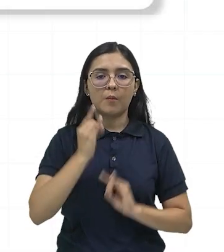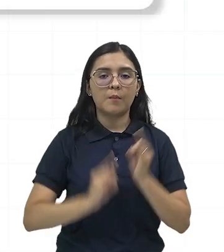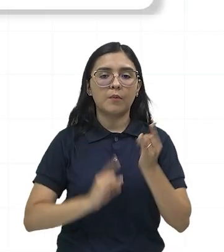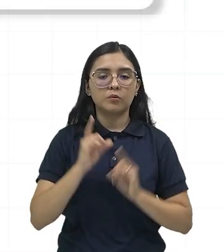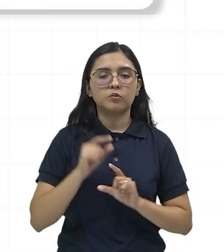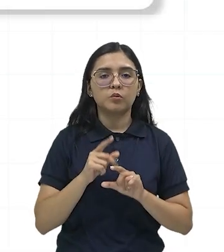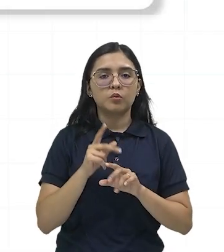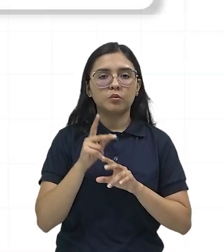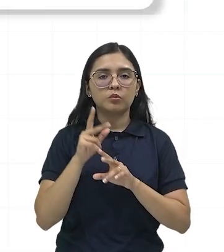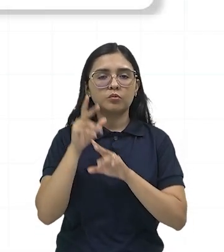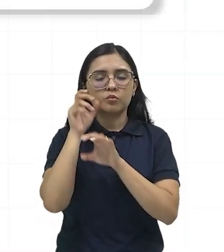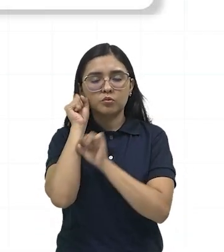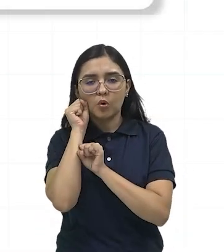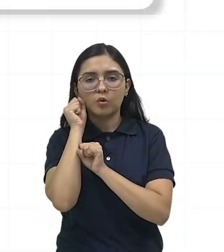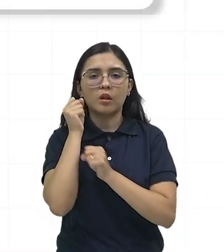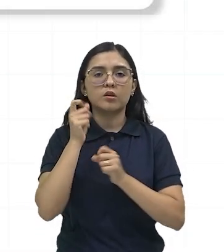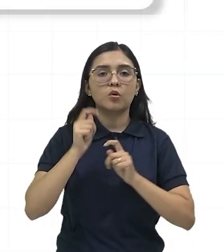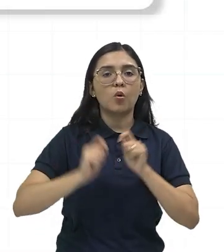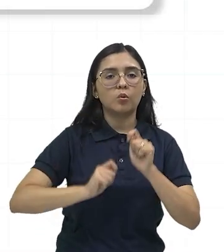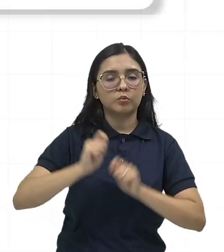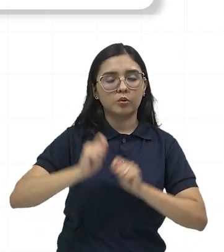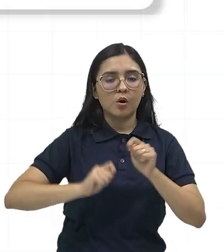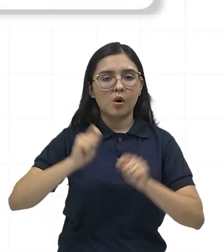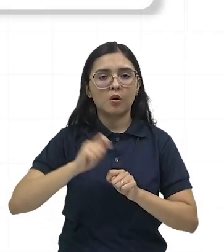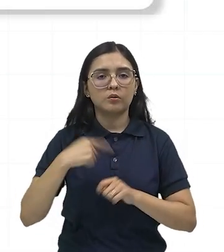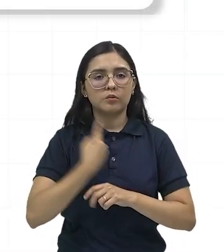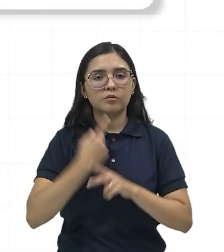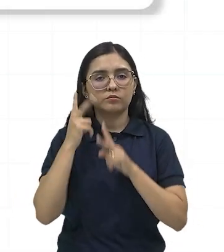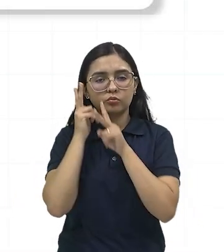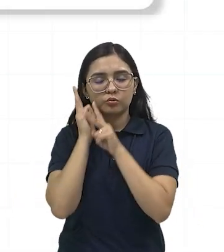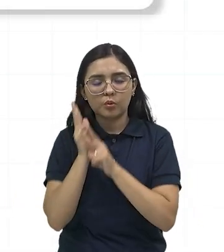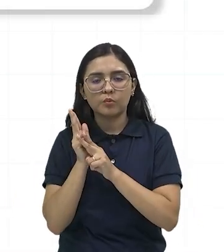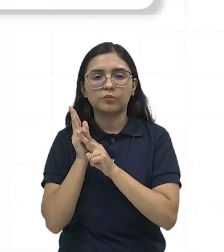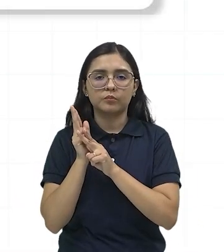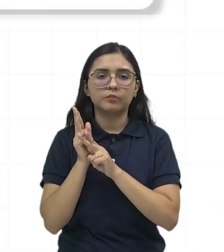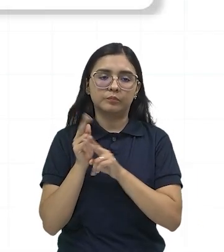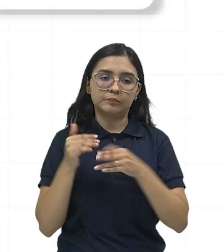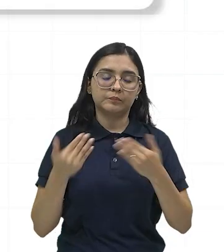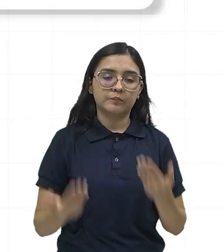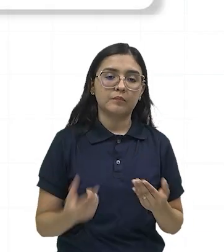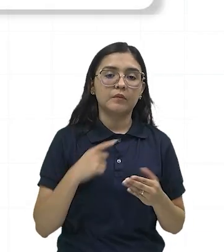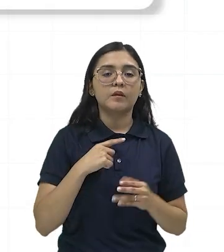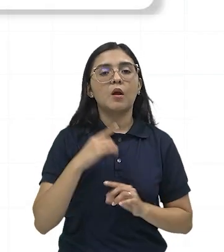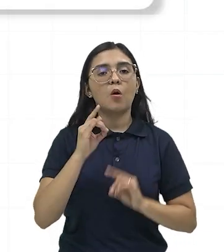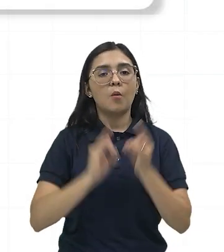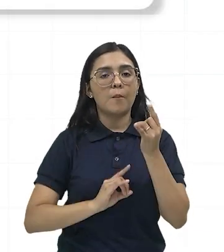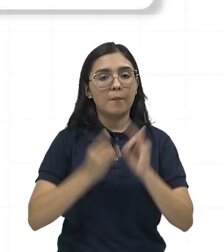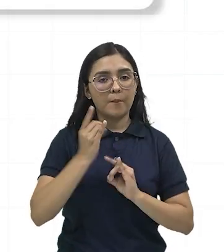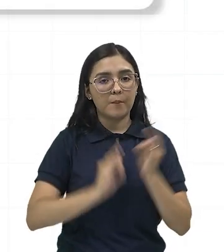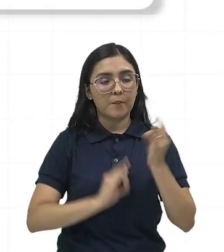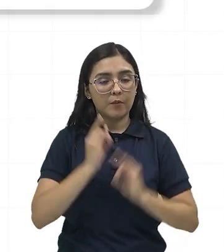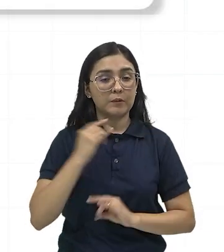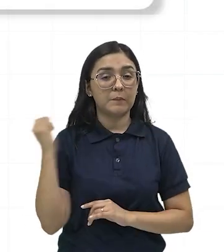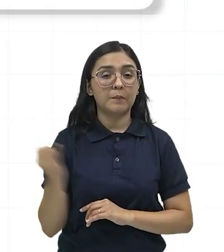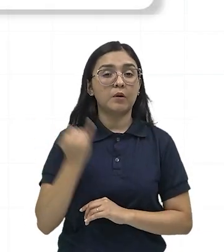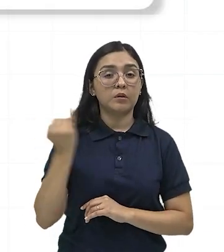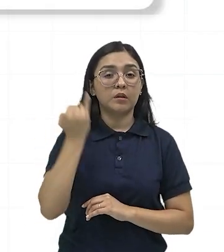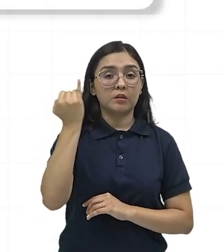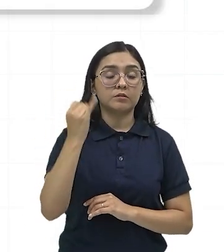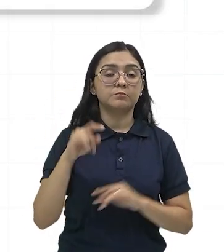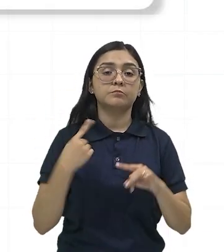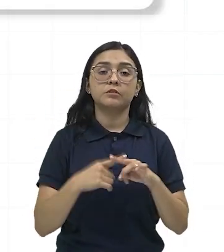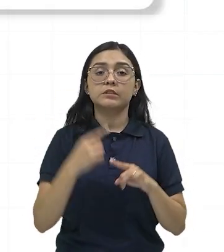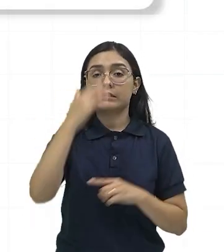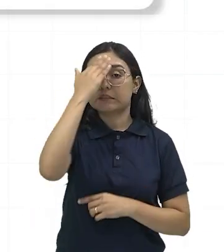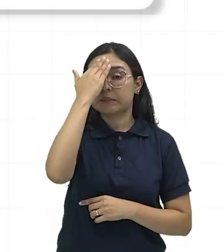sono. Ele regula os padrões de sono. Então, é um hormônio que é muito importante, porque a gente